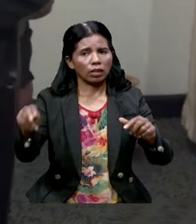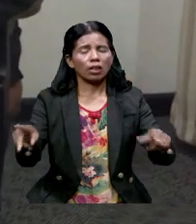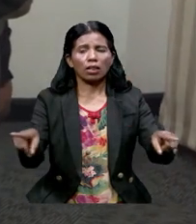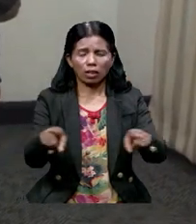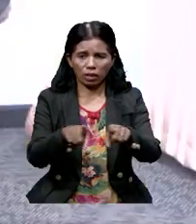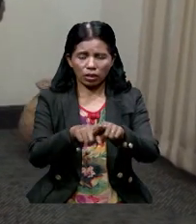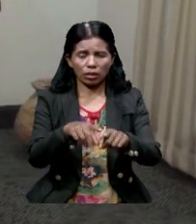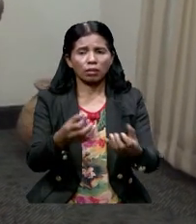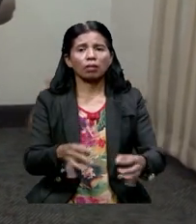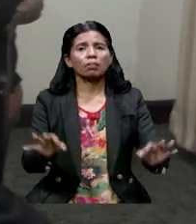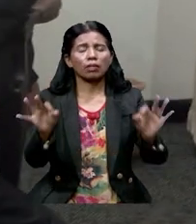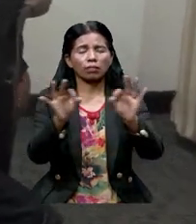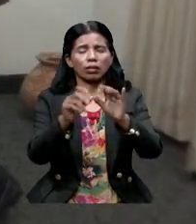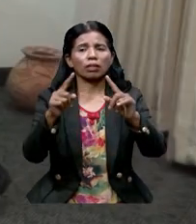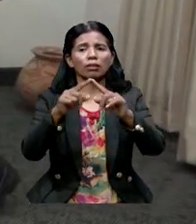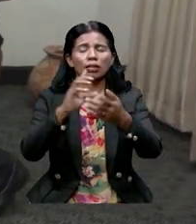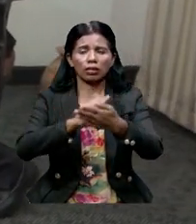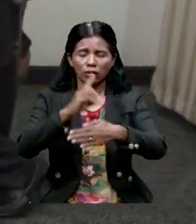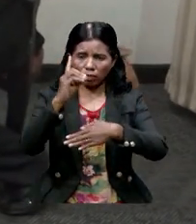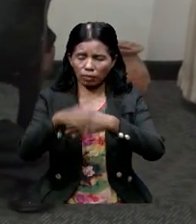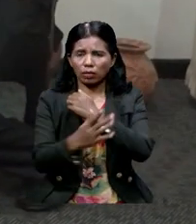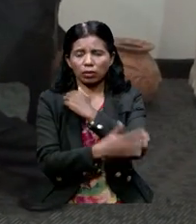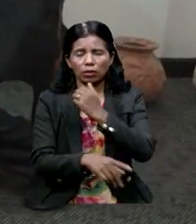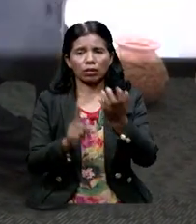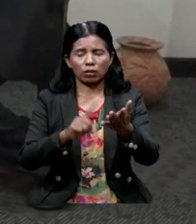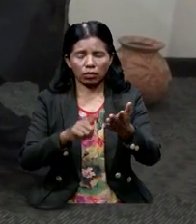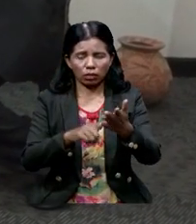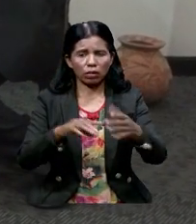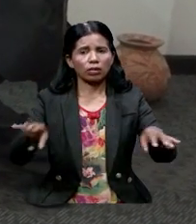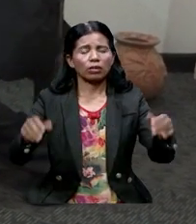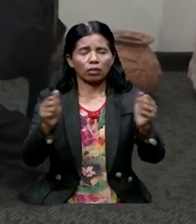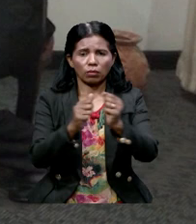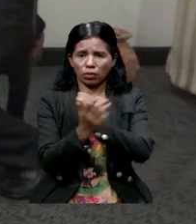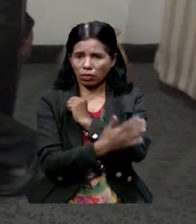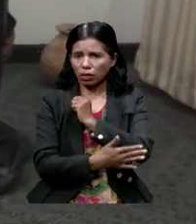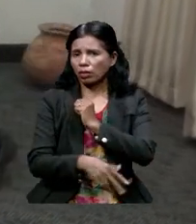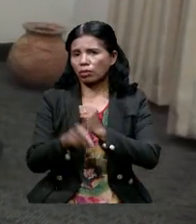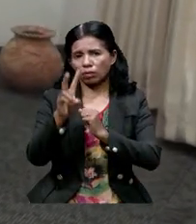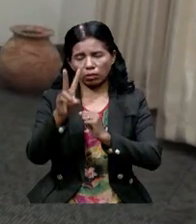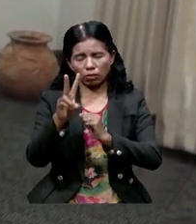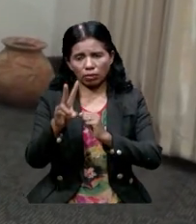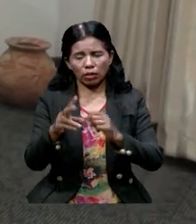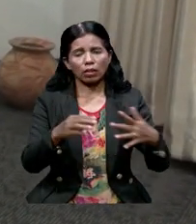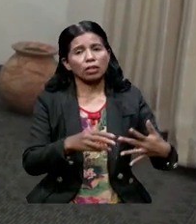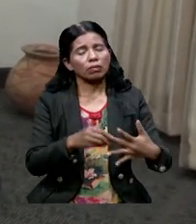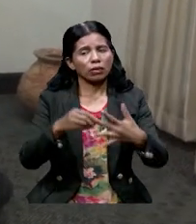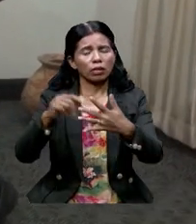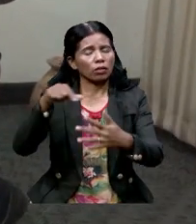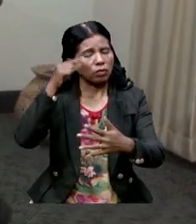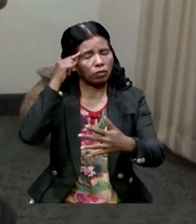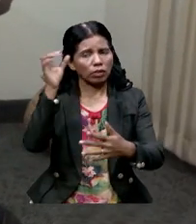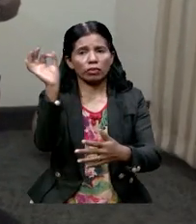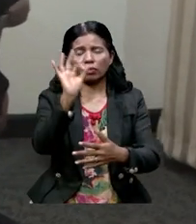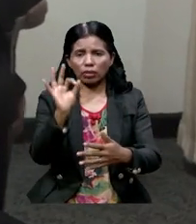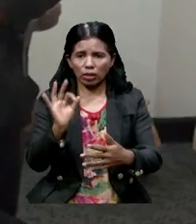a prioridade para desenvolvimento nação, no discutimos relação entre nação rua. No área específico, nebe governo França a